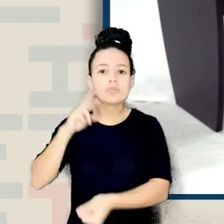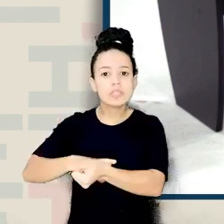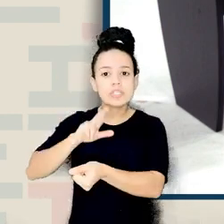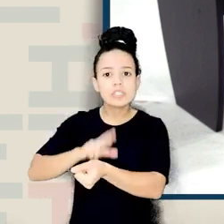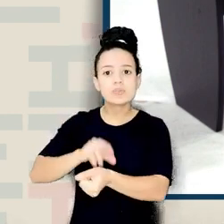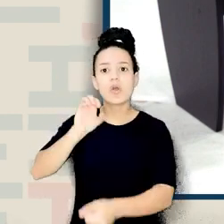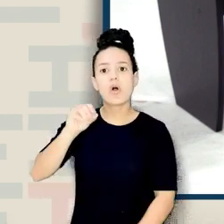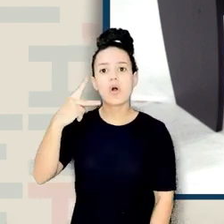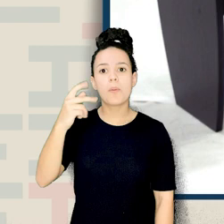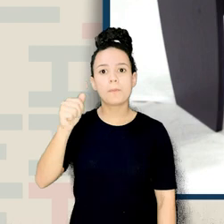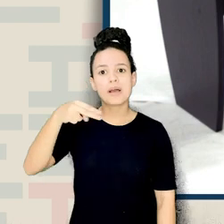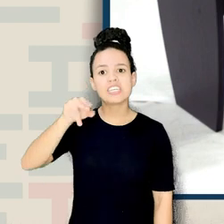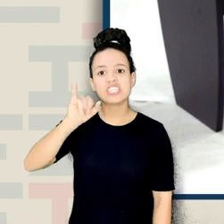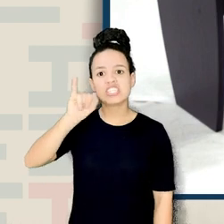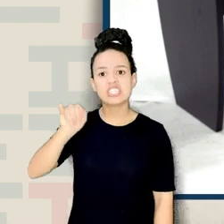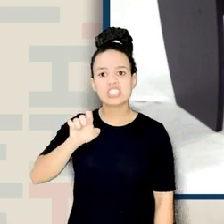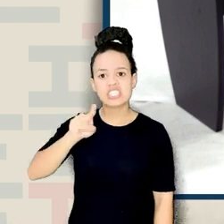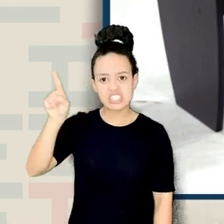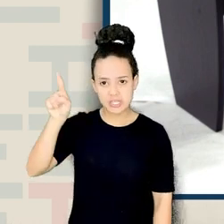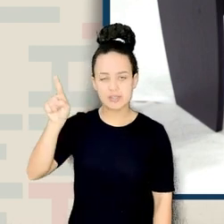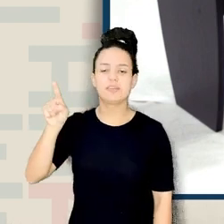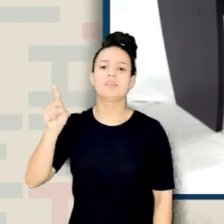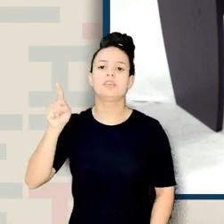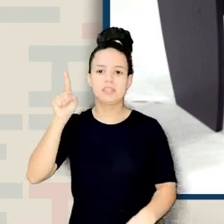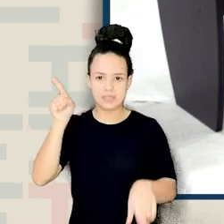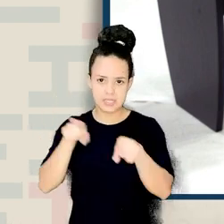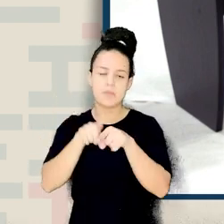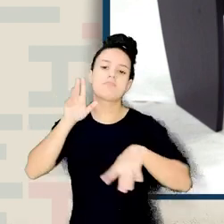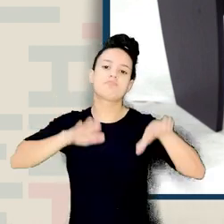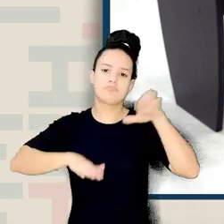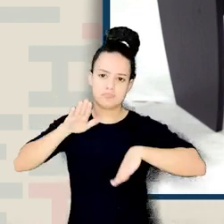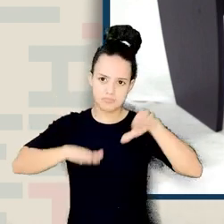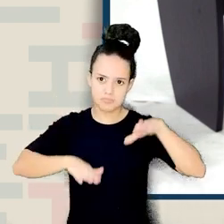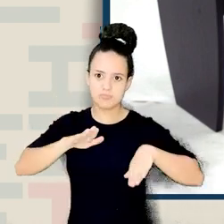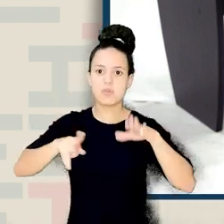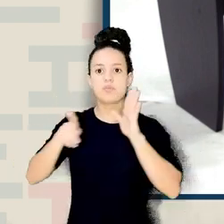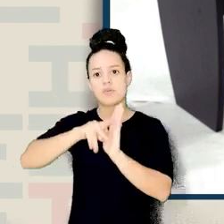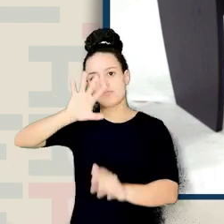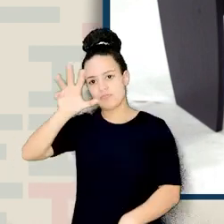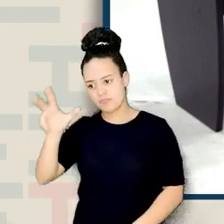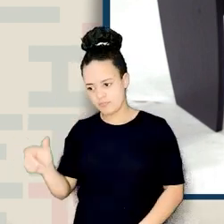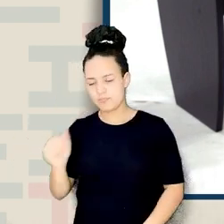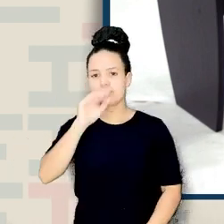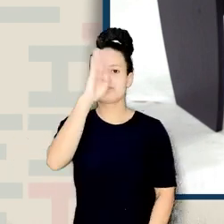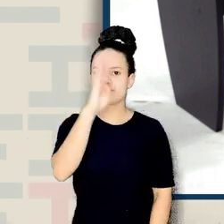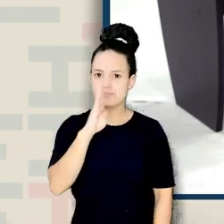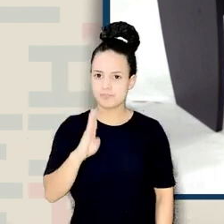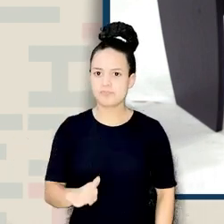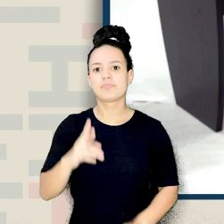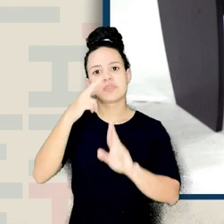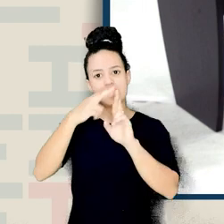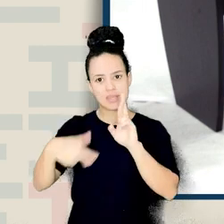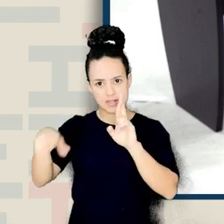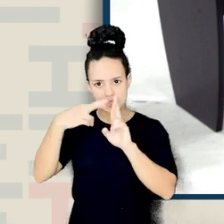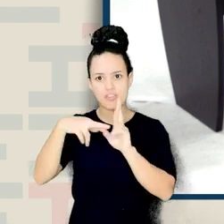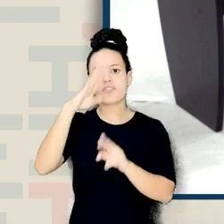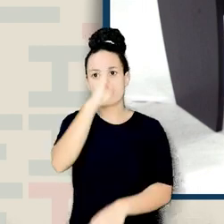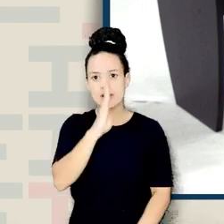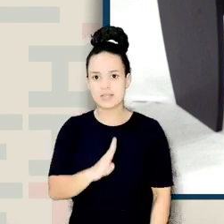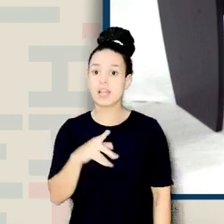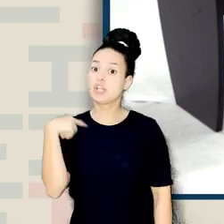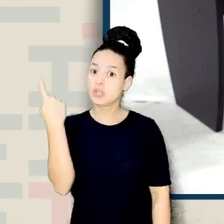também é um ritmo originalmente feito nos tambores de matriz afro-brasileira, nas suas religiões brasileiras,